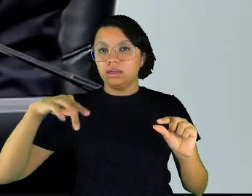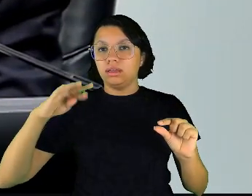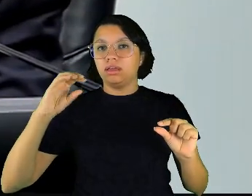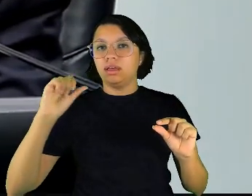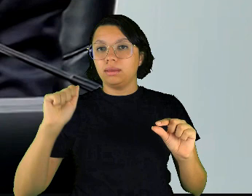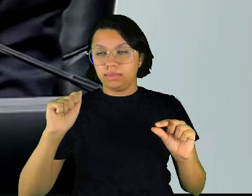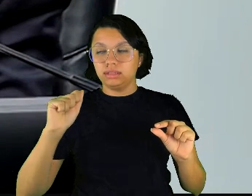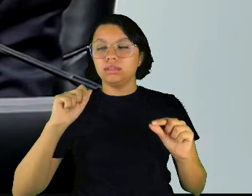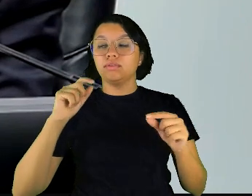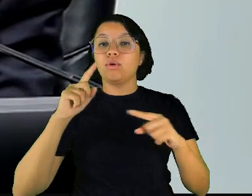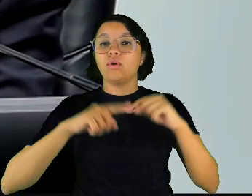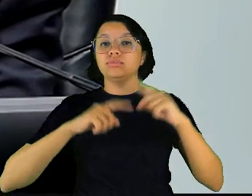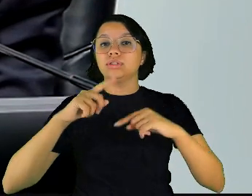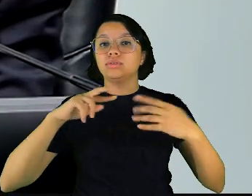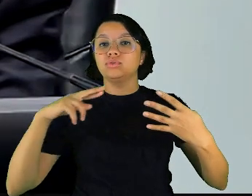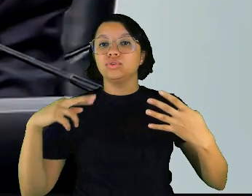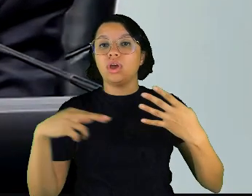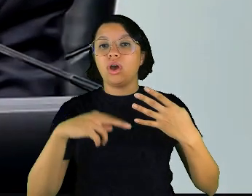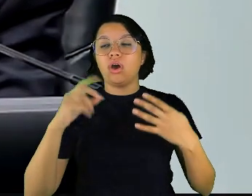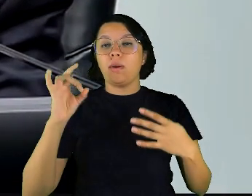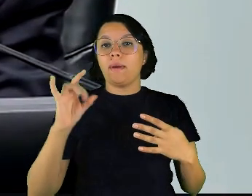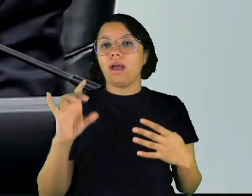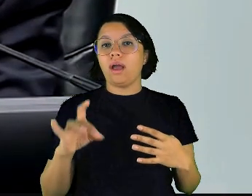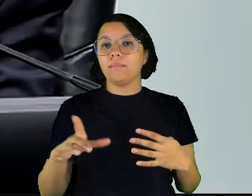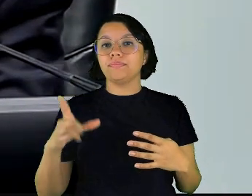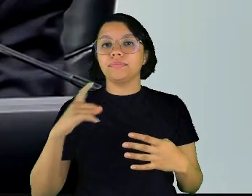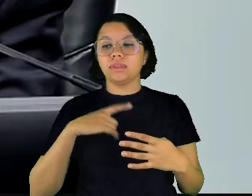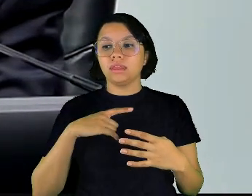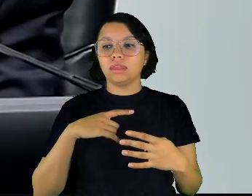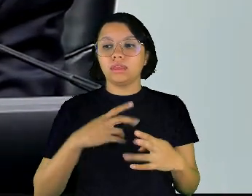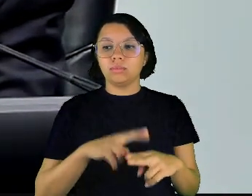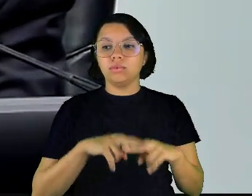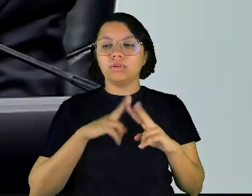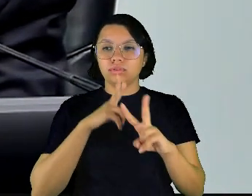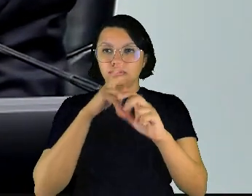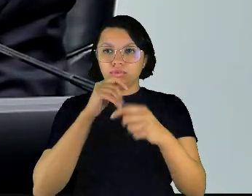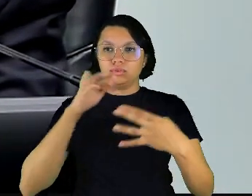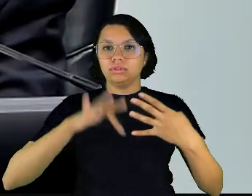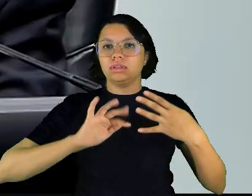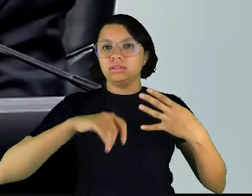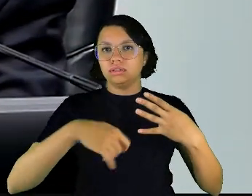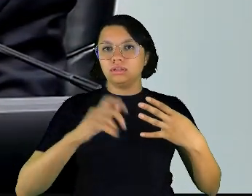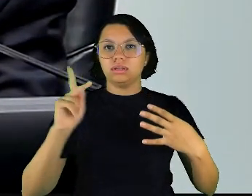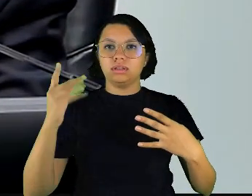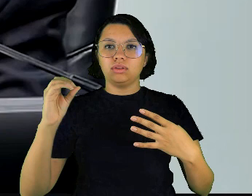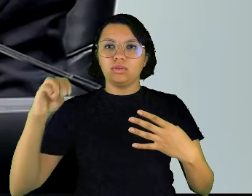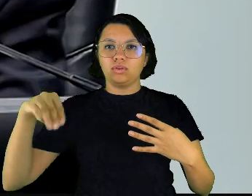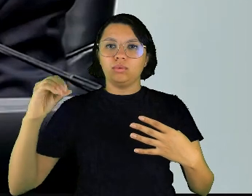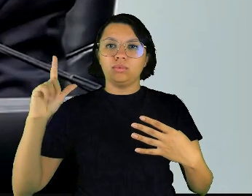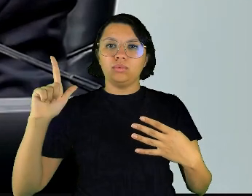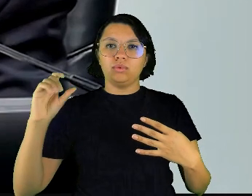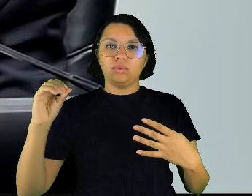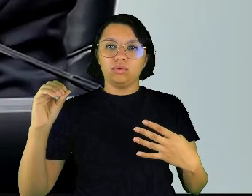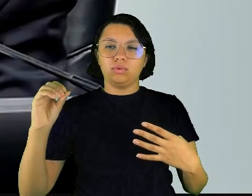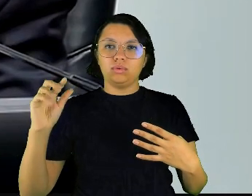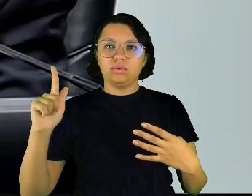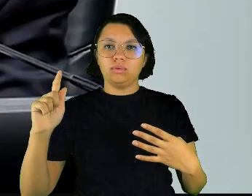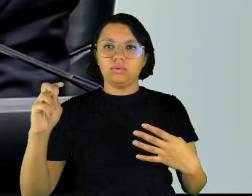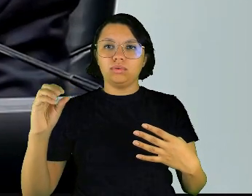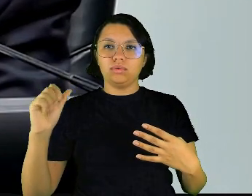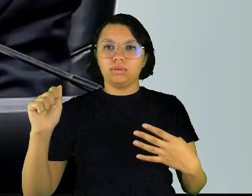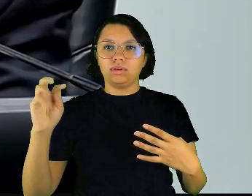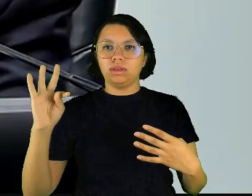especial. Aí lá nós temos, por força da sentença homologatória de acordo proferida na